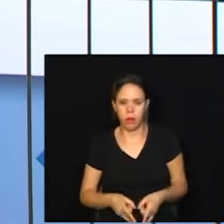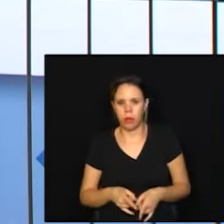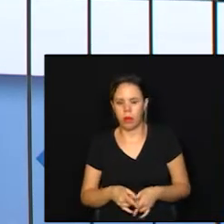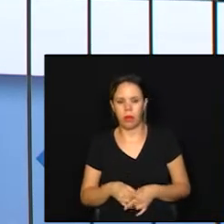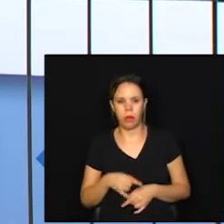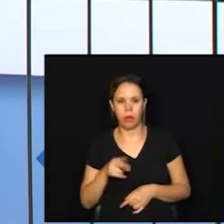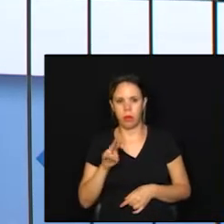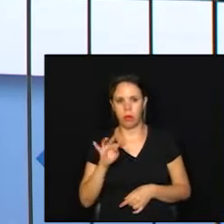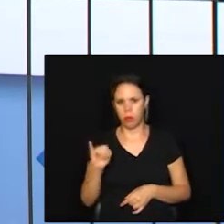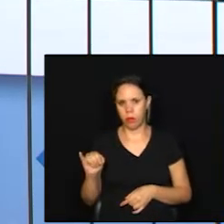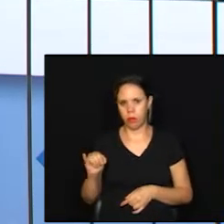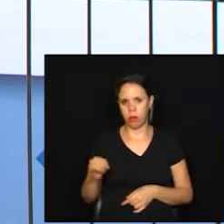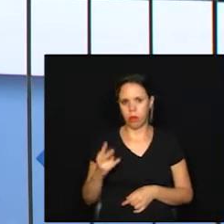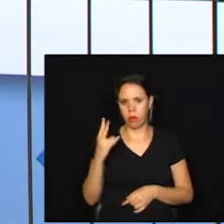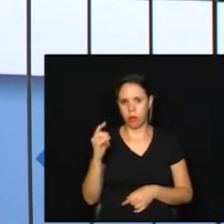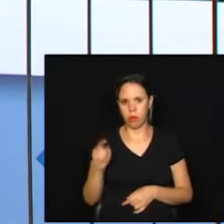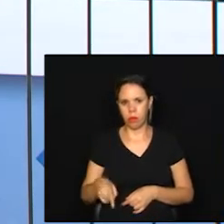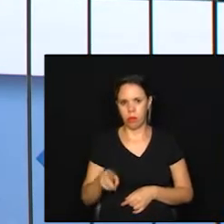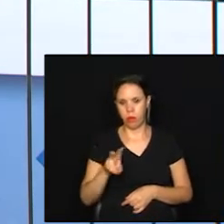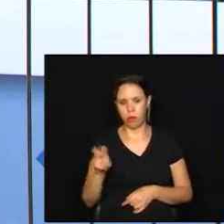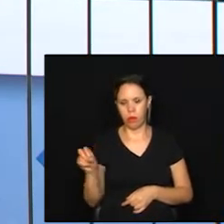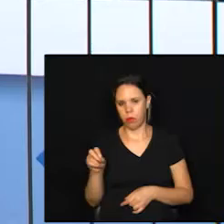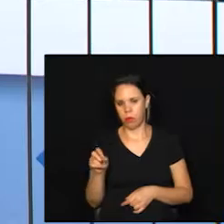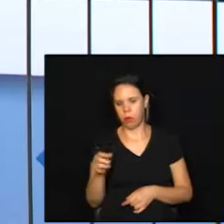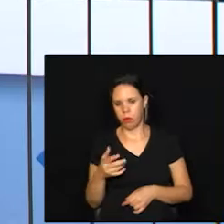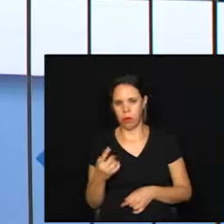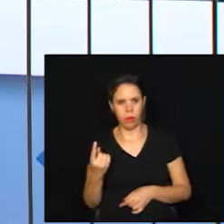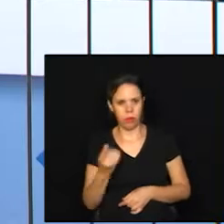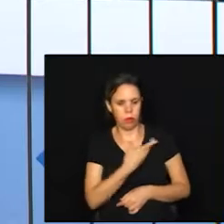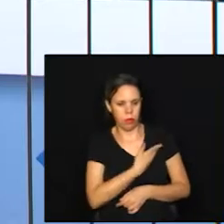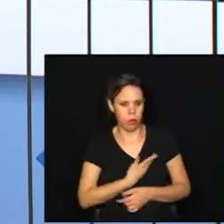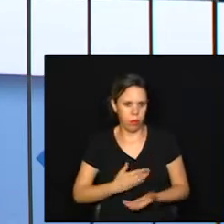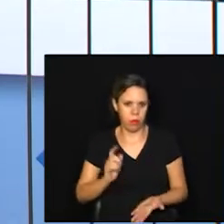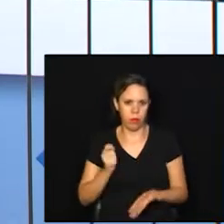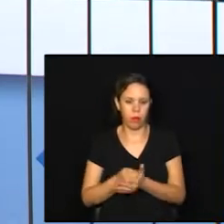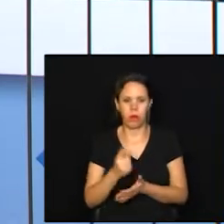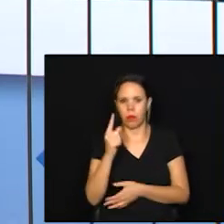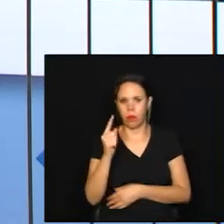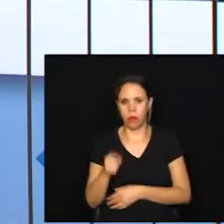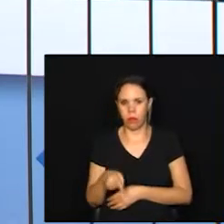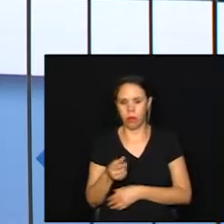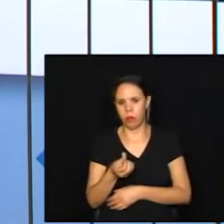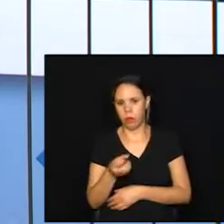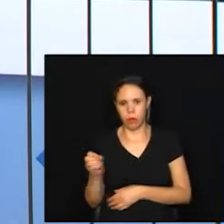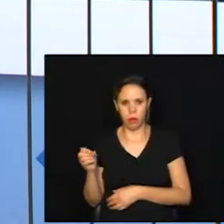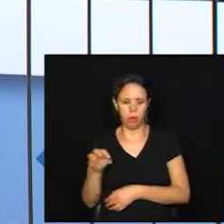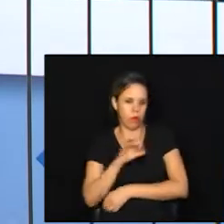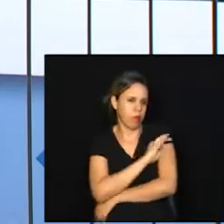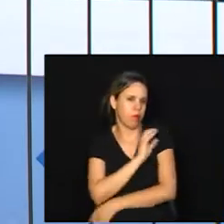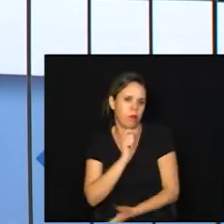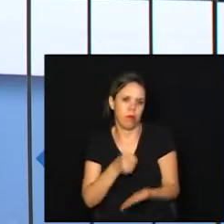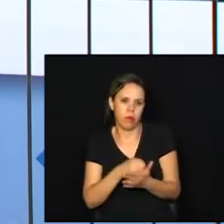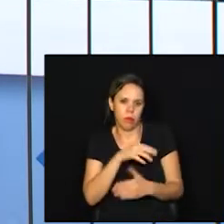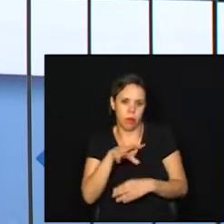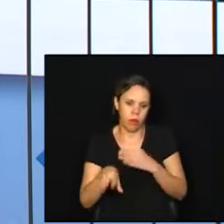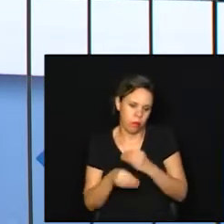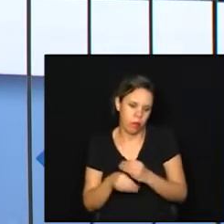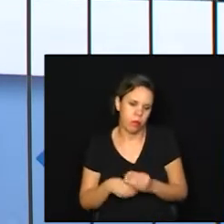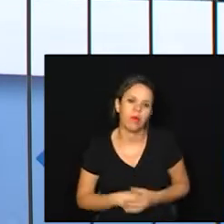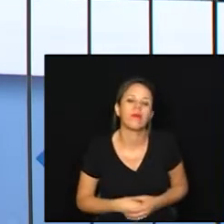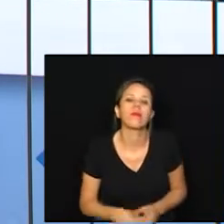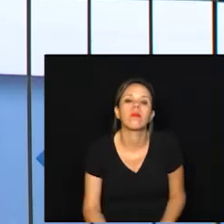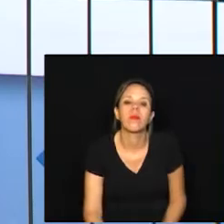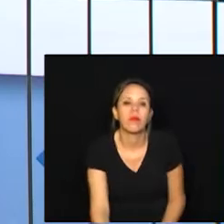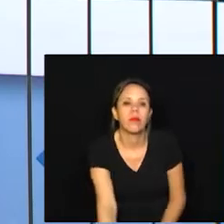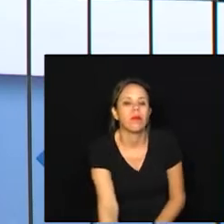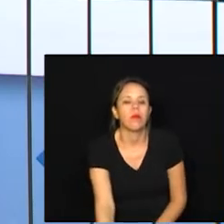terapia intensiva custa R$ 2.500, ou seja, o governo manda esses R$ 1.600 e a prefeitura custeia o restante.